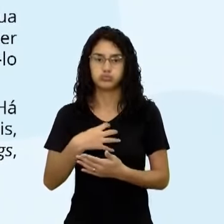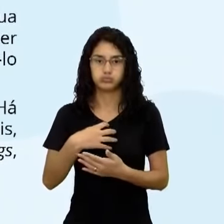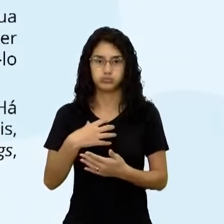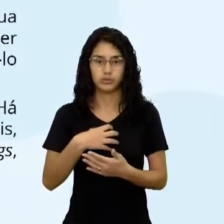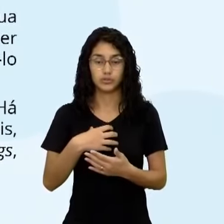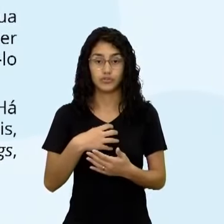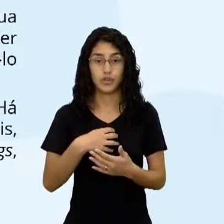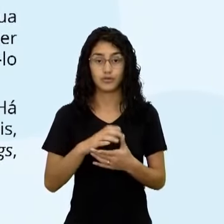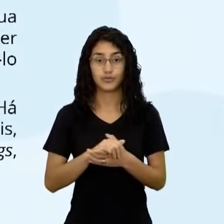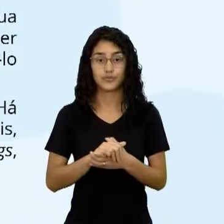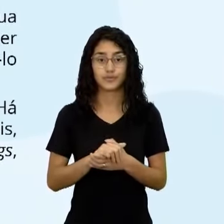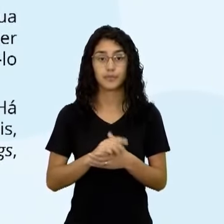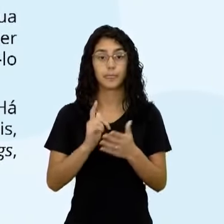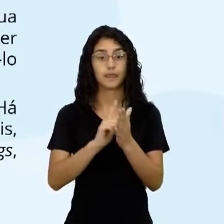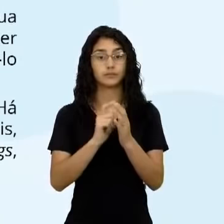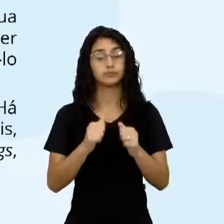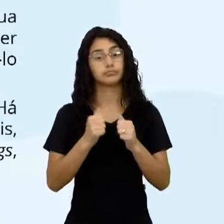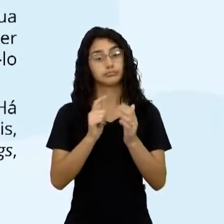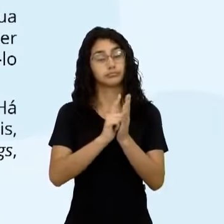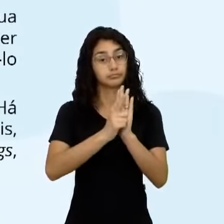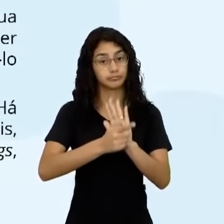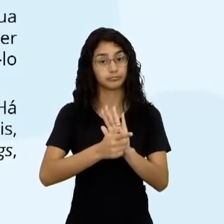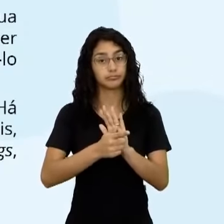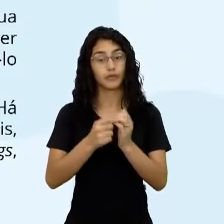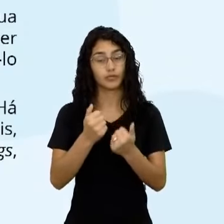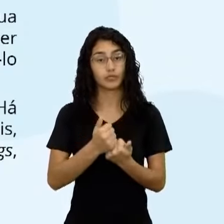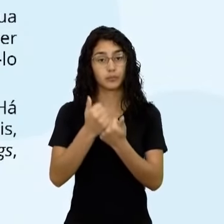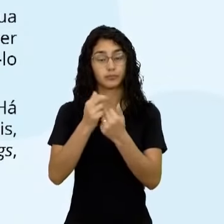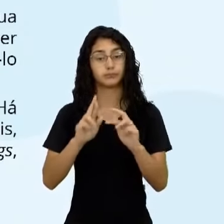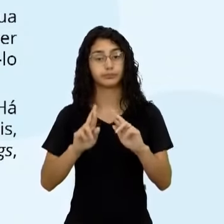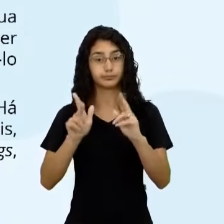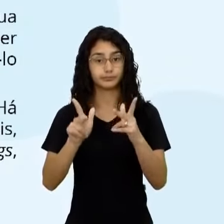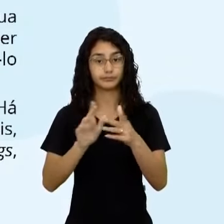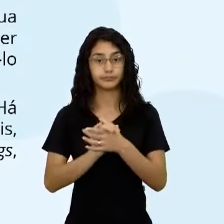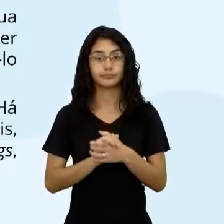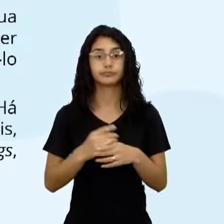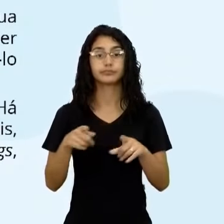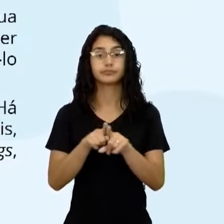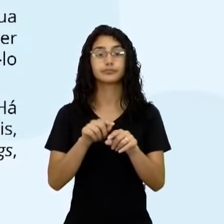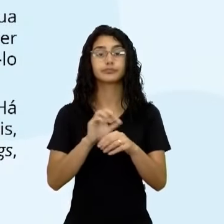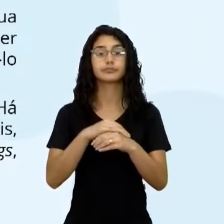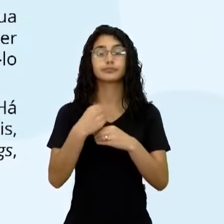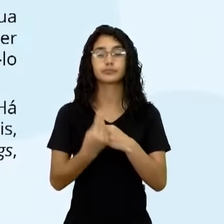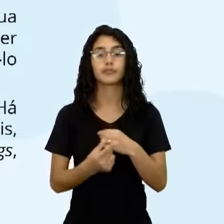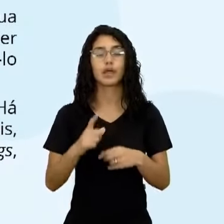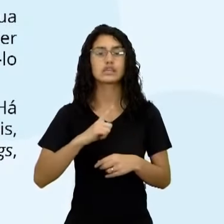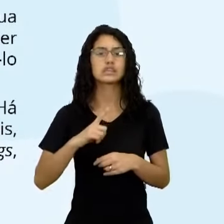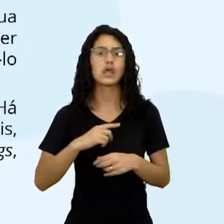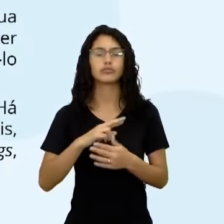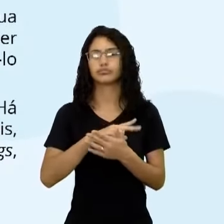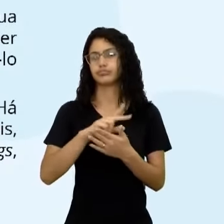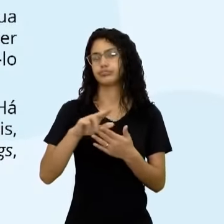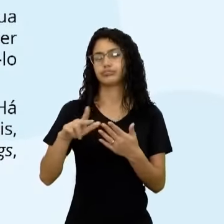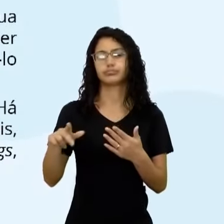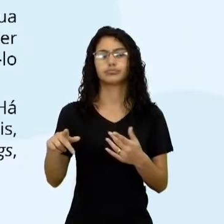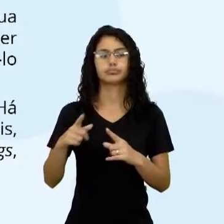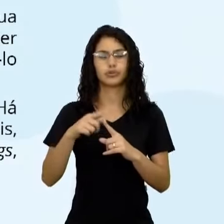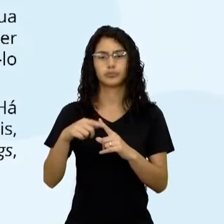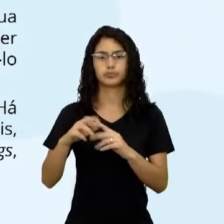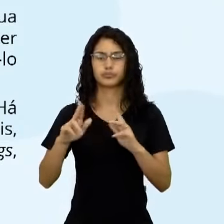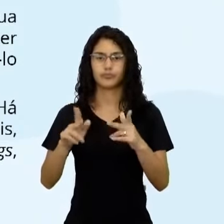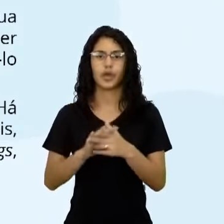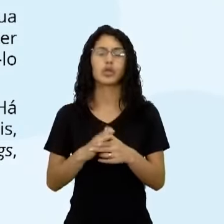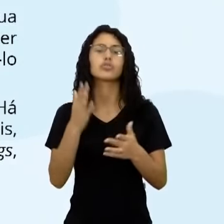considerando os diversos gêneros e suportes que temos a mão tem para todo gosto Teatro